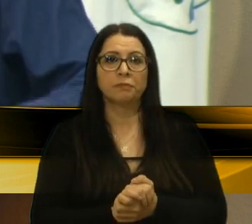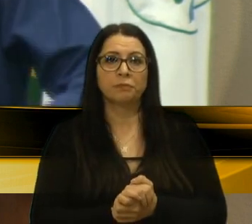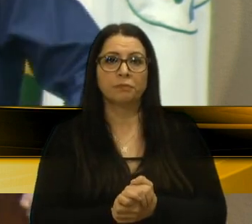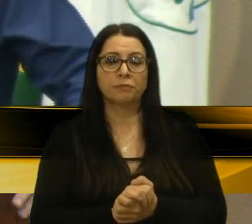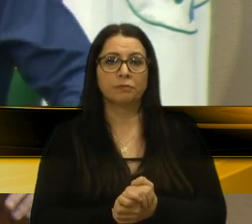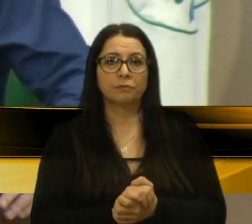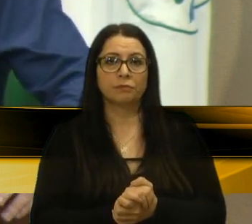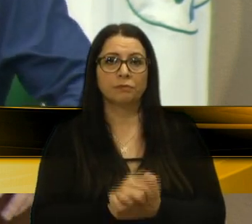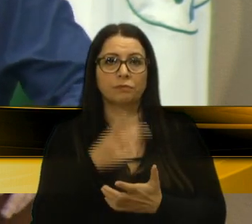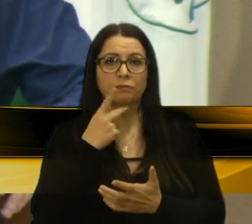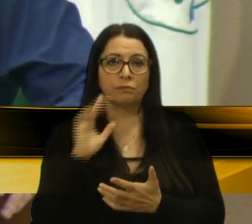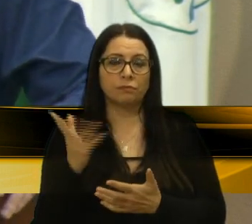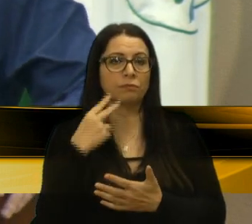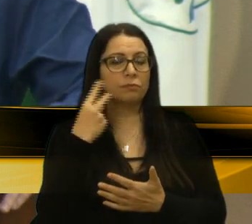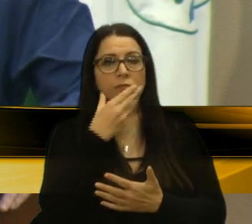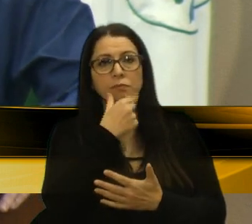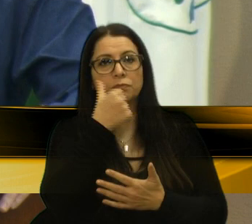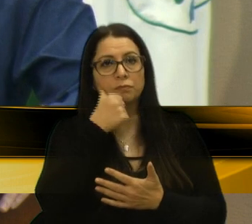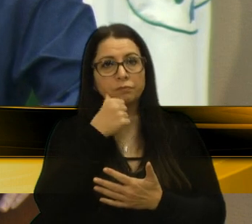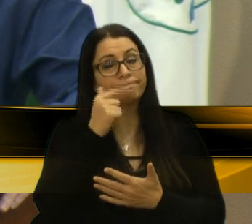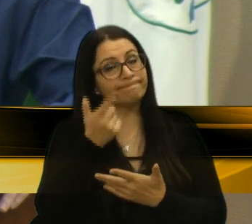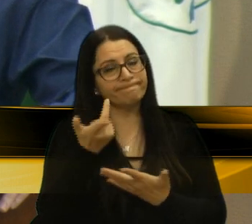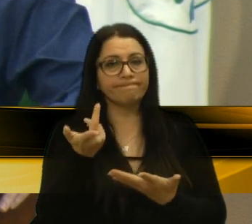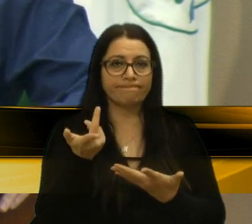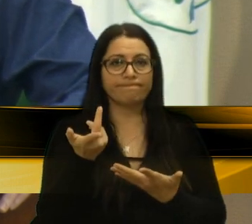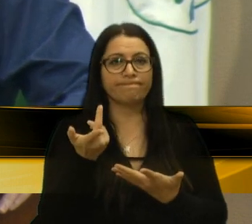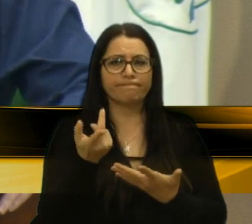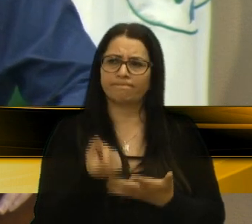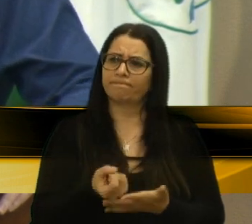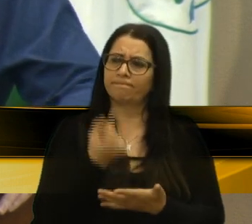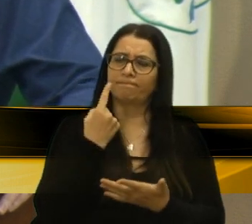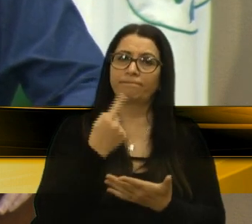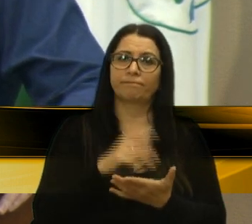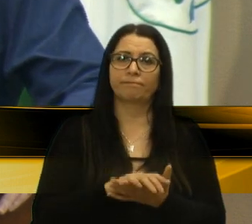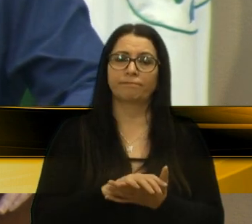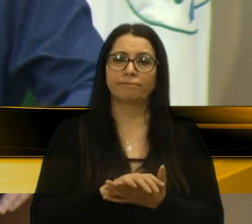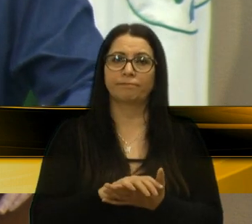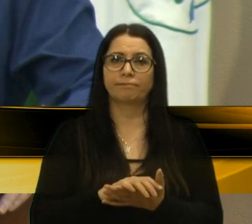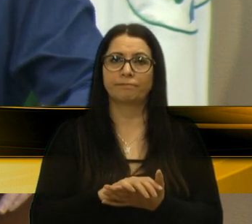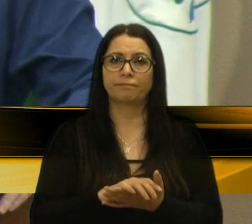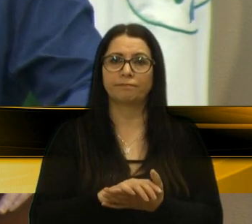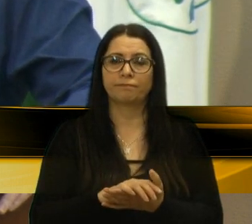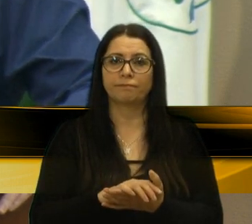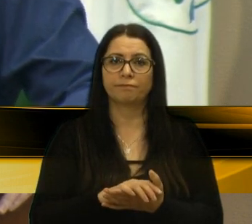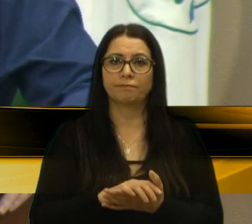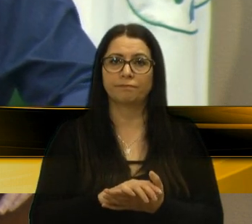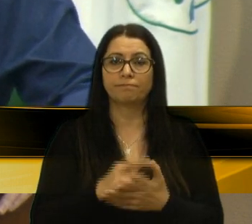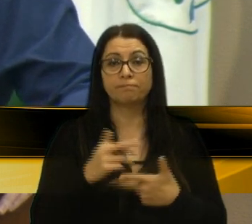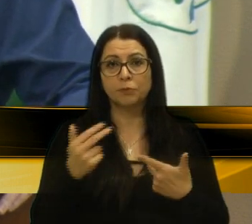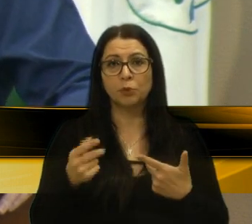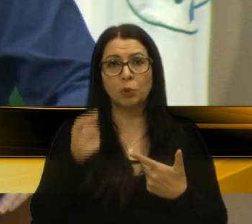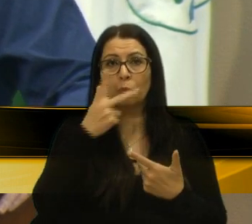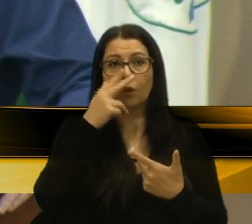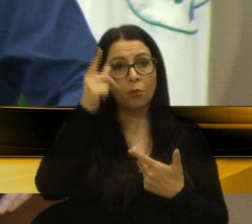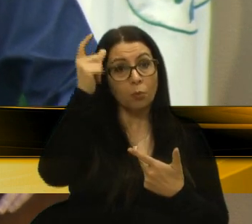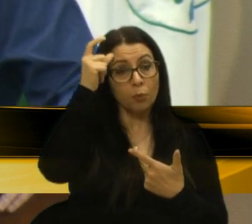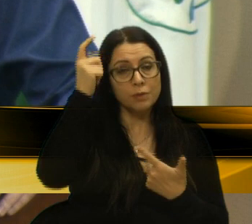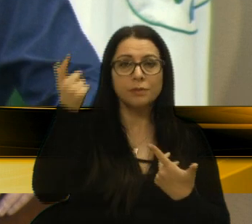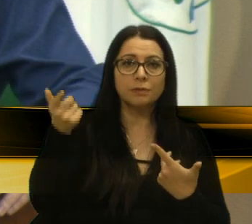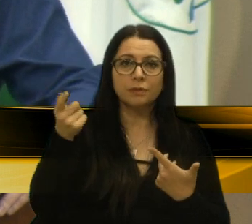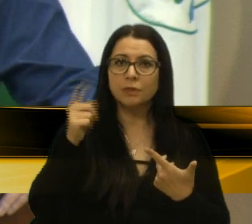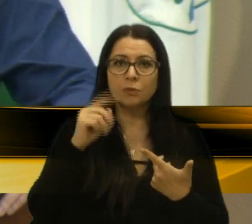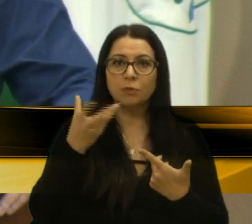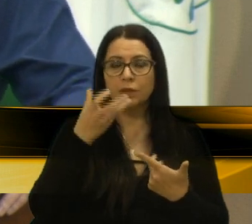Queria dizer, senhoras e senhores vereadores, que isso é no mínimo estranho, que isso no mínimo é uma coincidência. E eu não